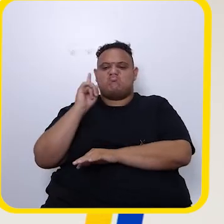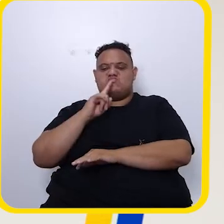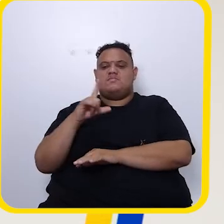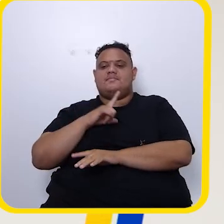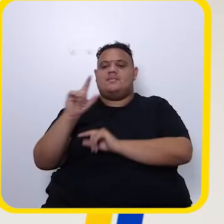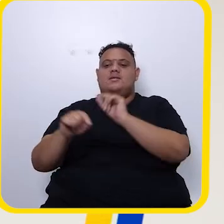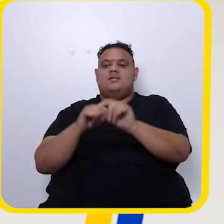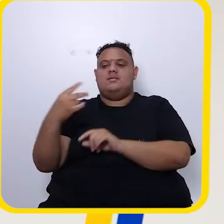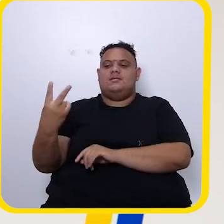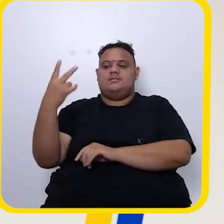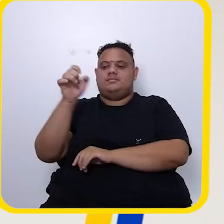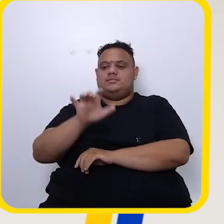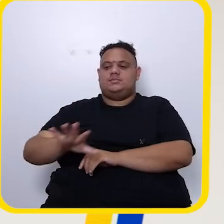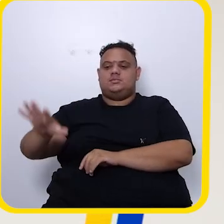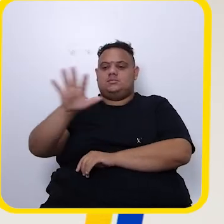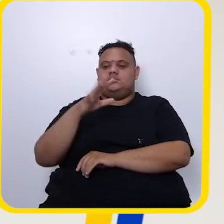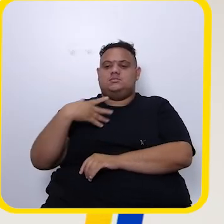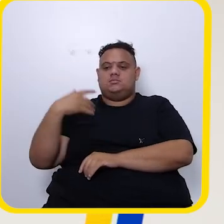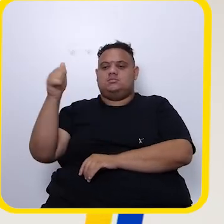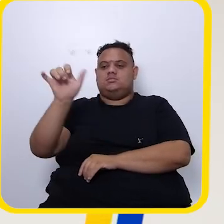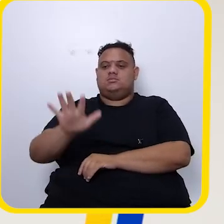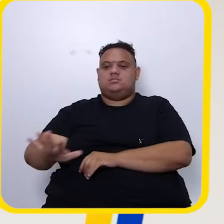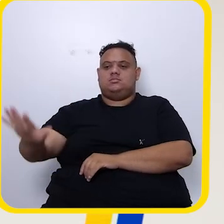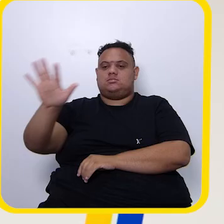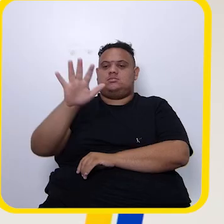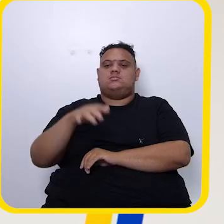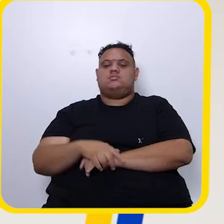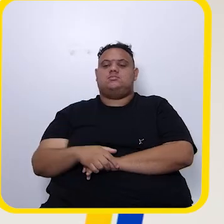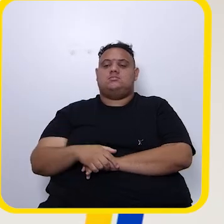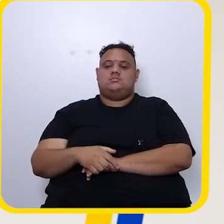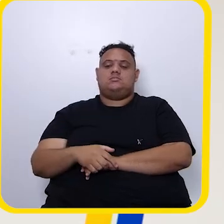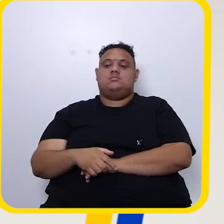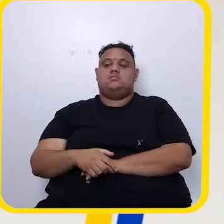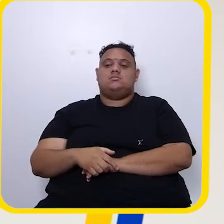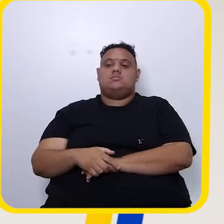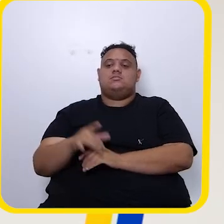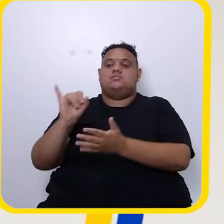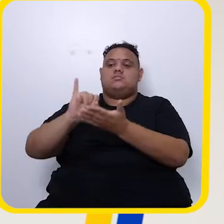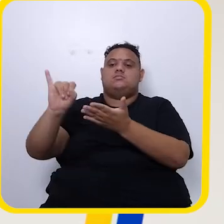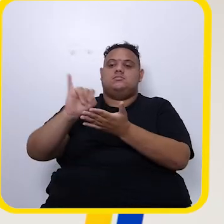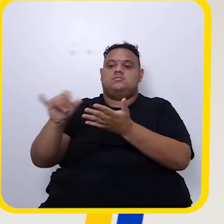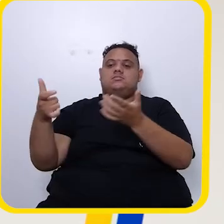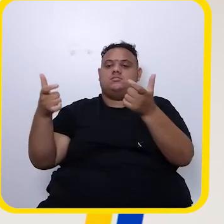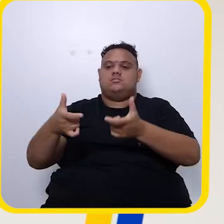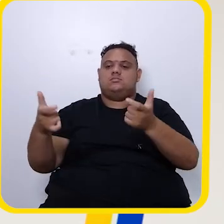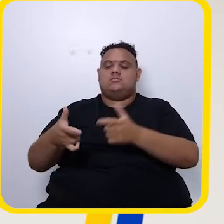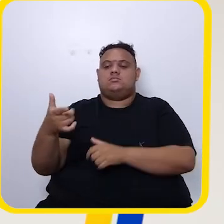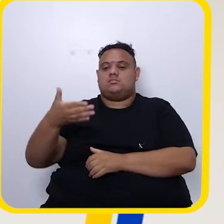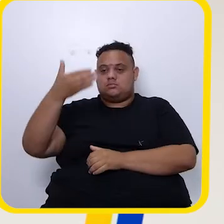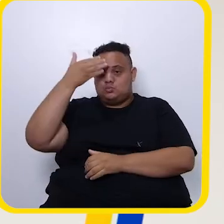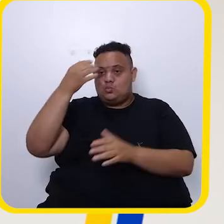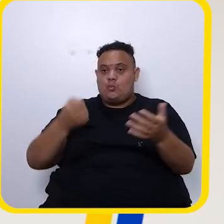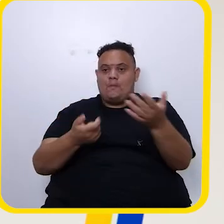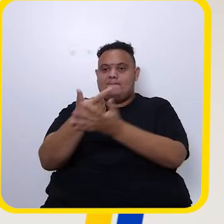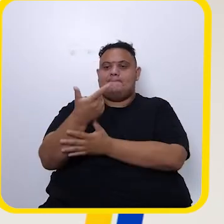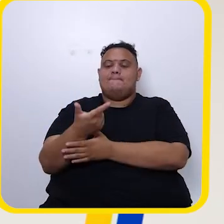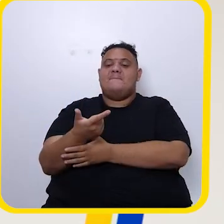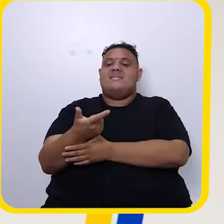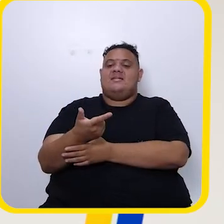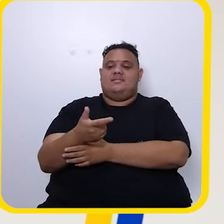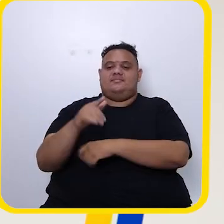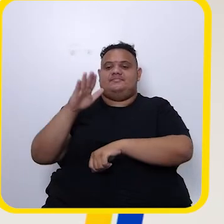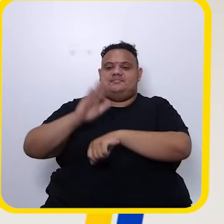americano, em segundo lugar para a Europa, em terceiro para a Ásia, né. E as importações, né, de onde os cubanos compram,